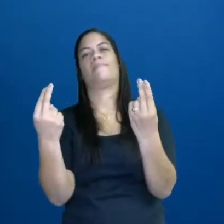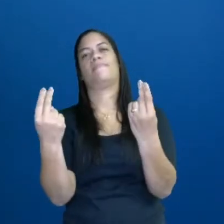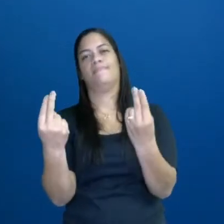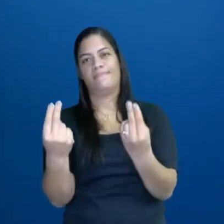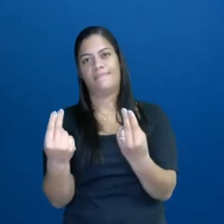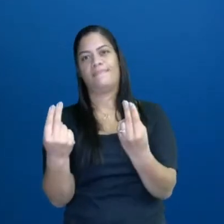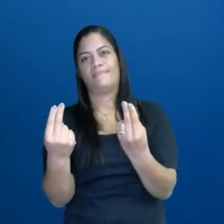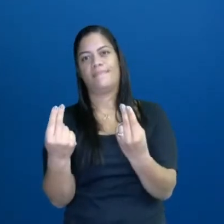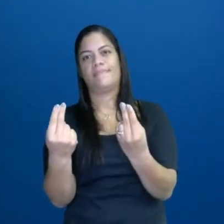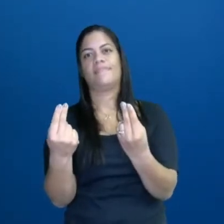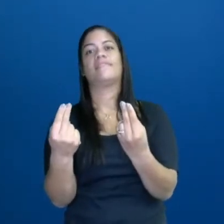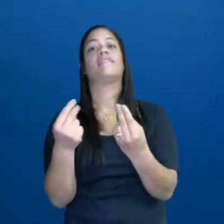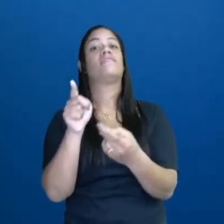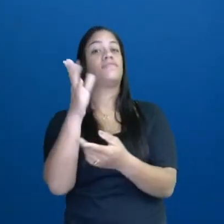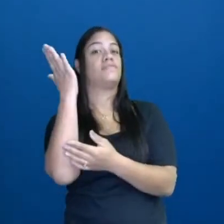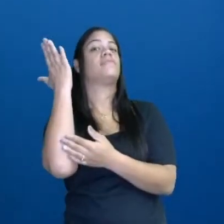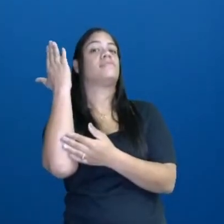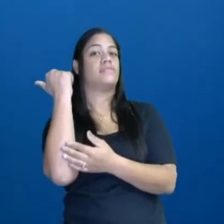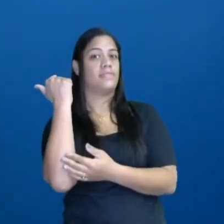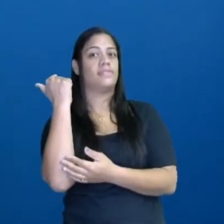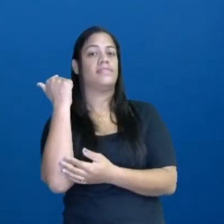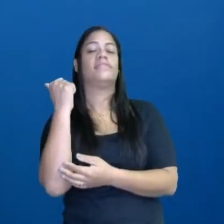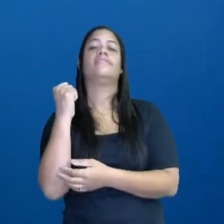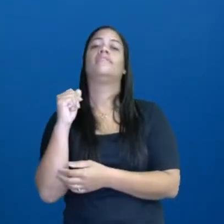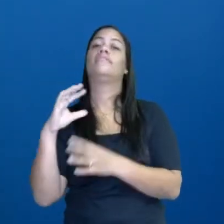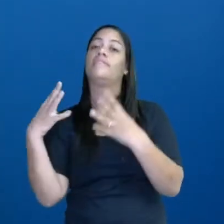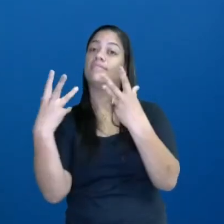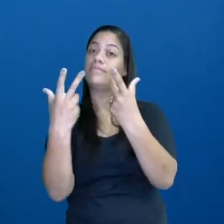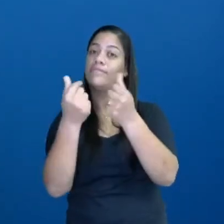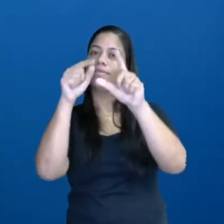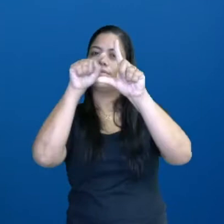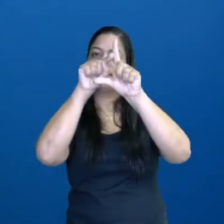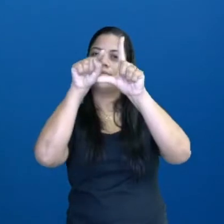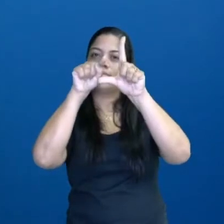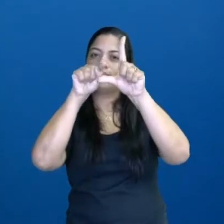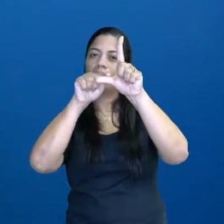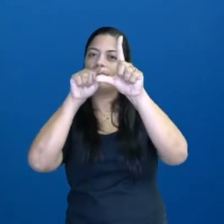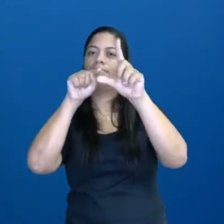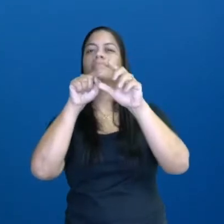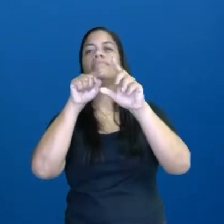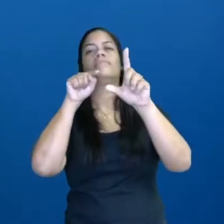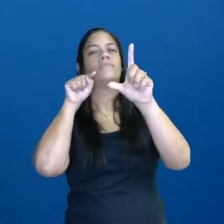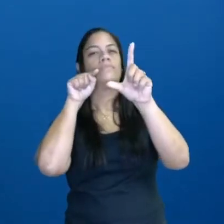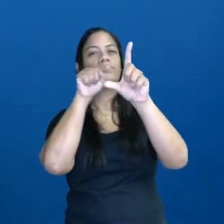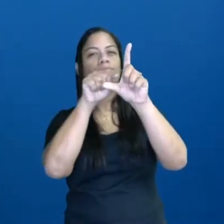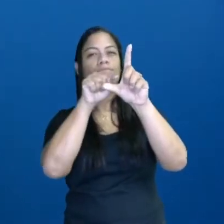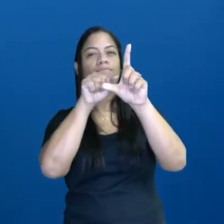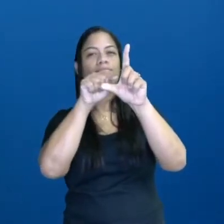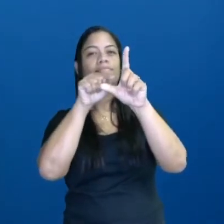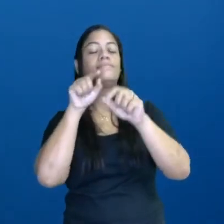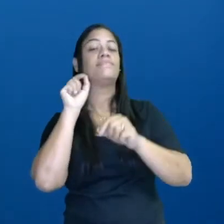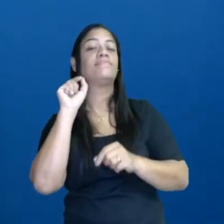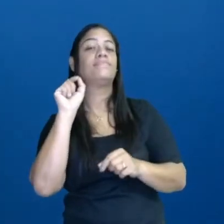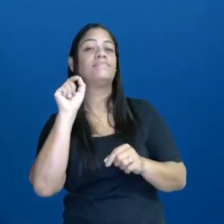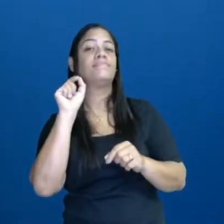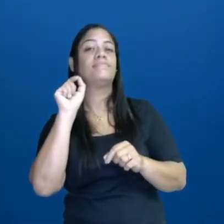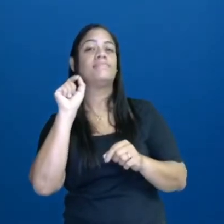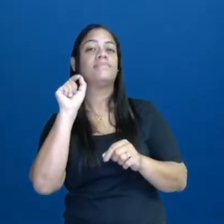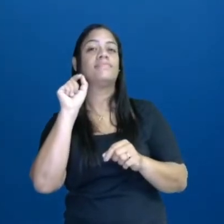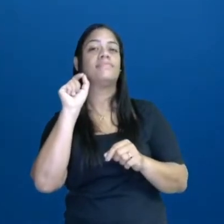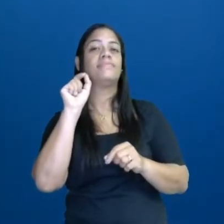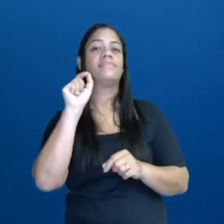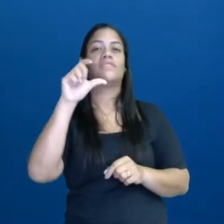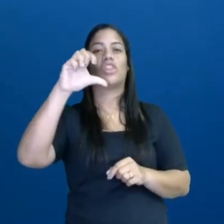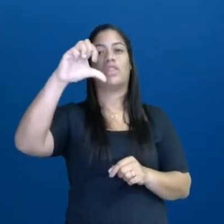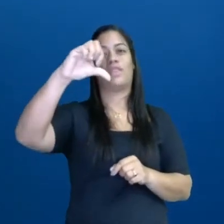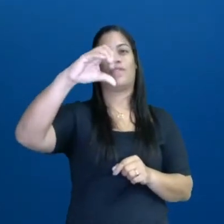Iguais, não é isso? Vocês sabem muito bem que todo ângulo, quando vem aqui, ó, com esse quadradinho e um pontinho aqui, quer dizer que é um ângulo